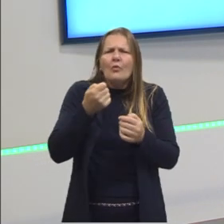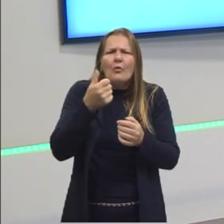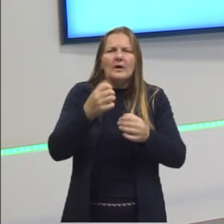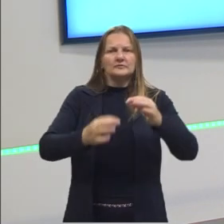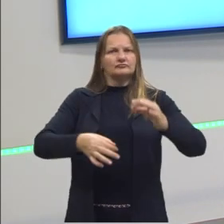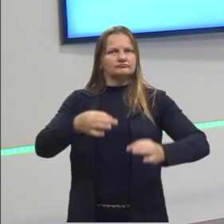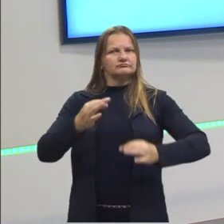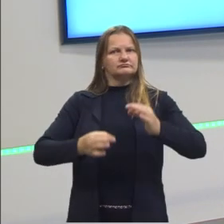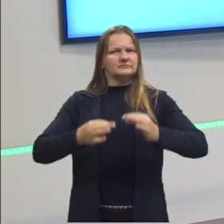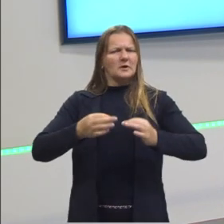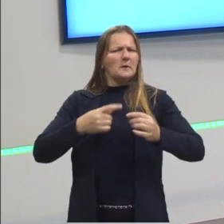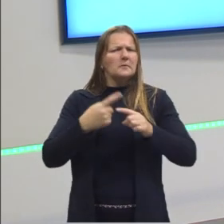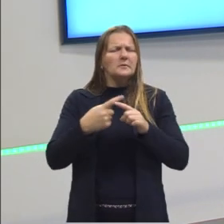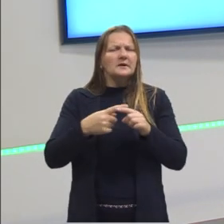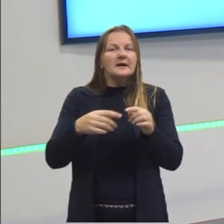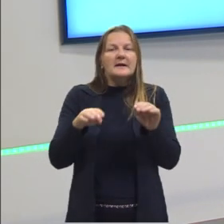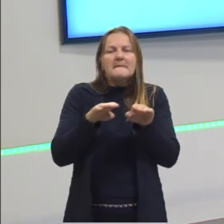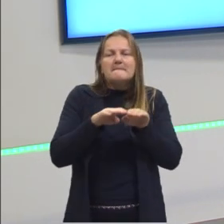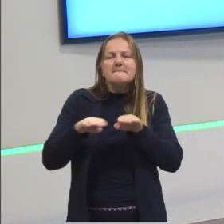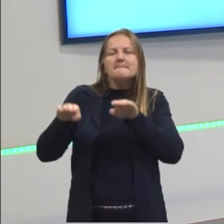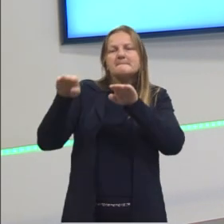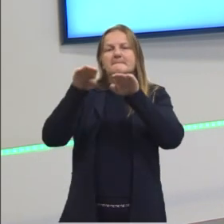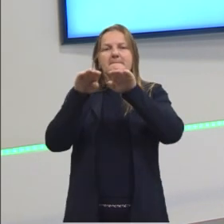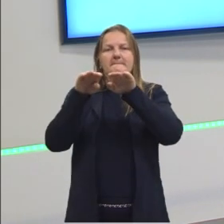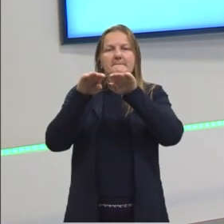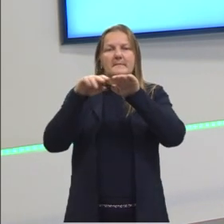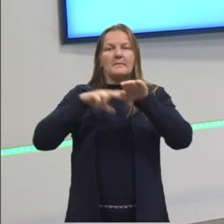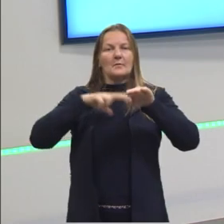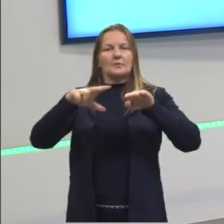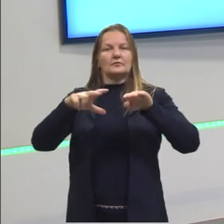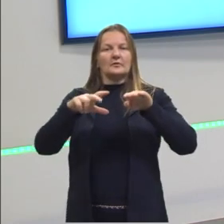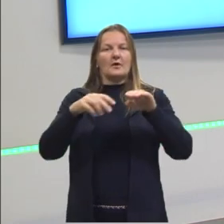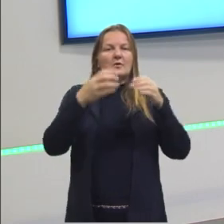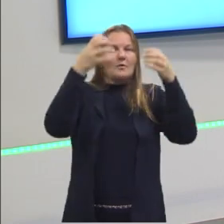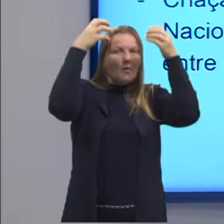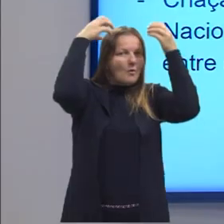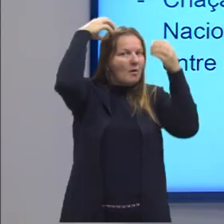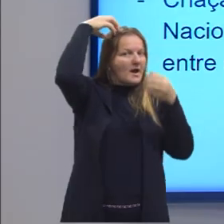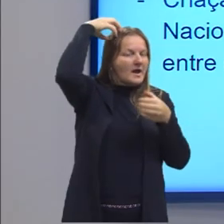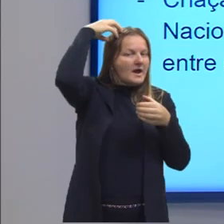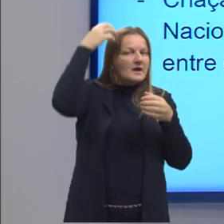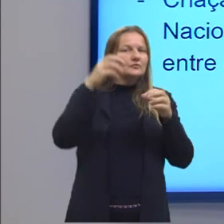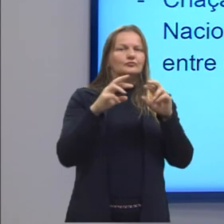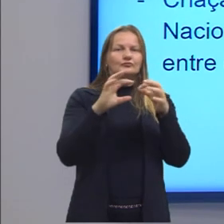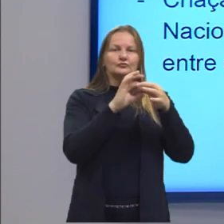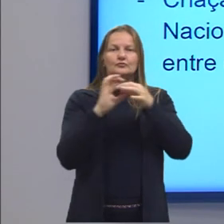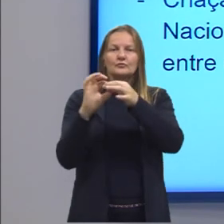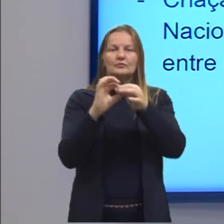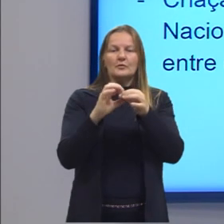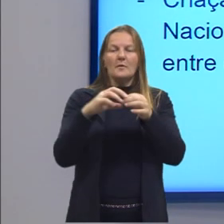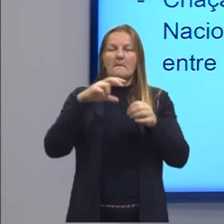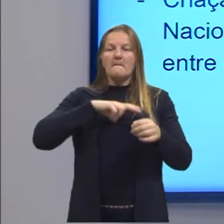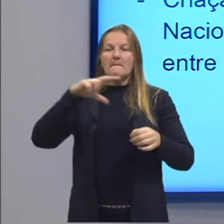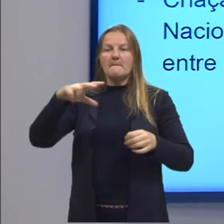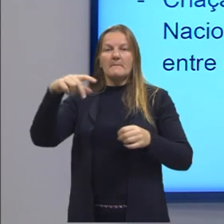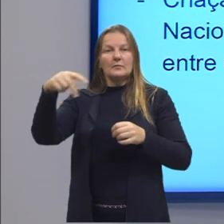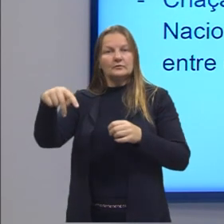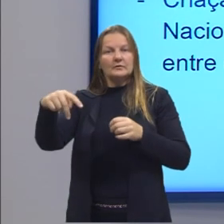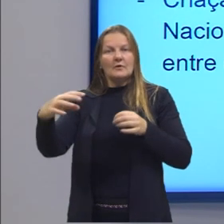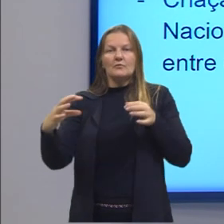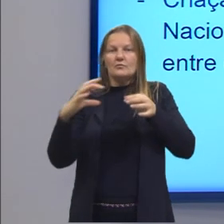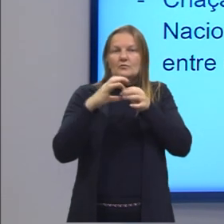que juridicamente né ficar igual lado a Portugal como um Reino Unido como se fosse uma parte de Portugal